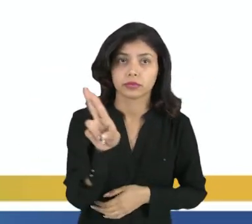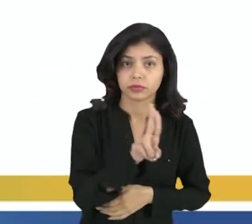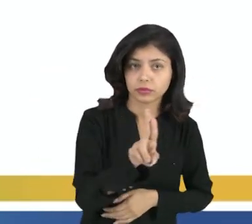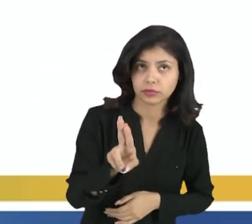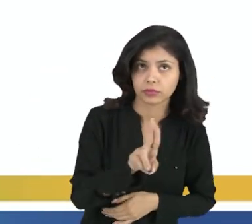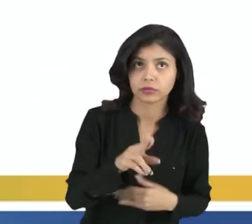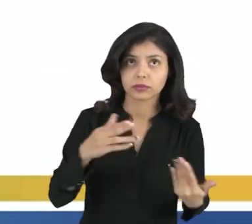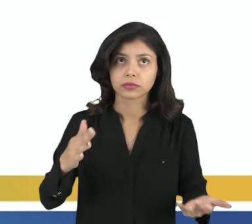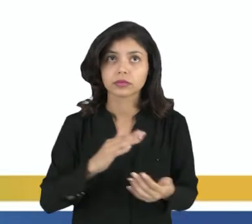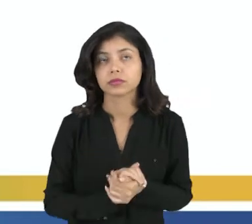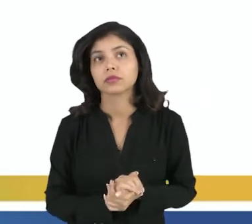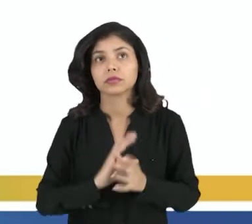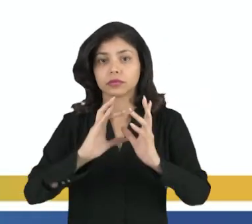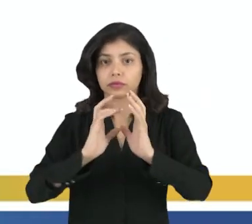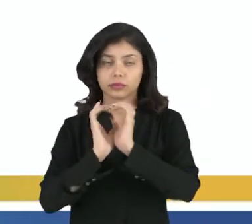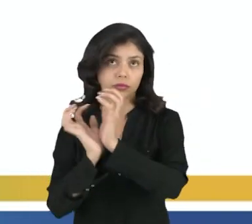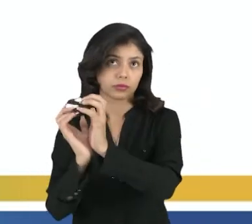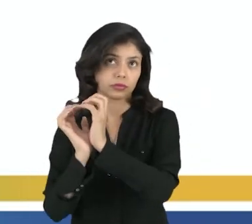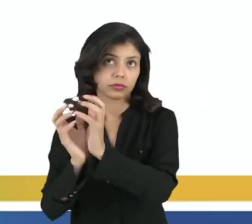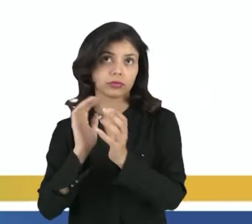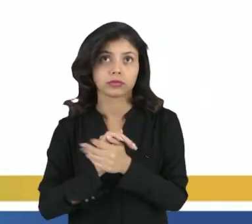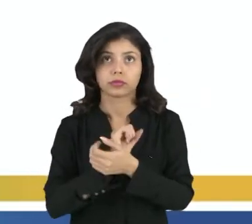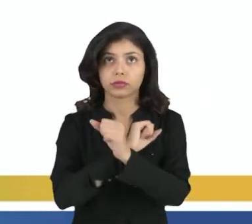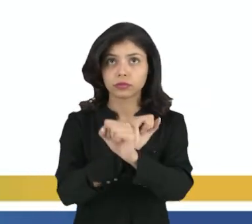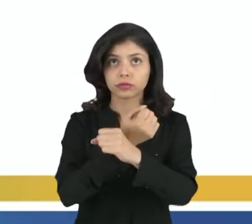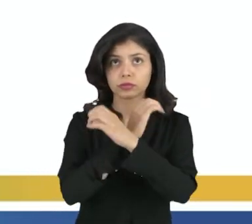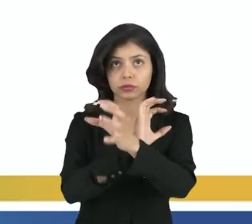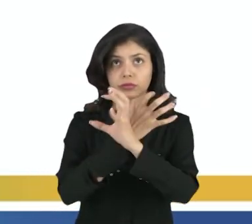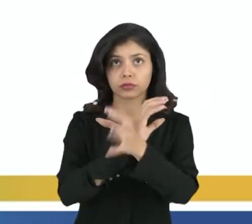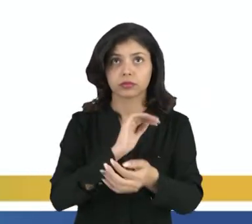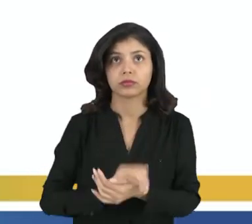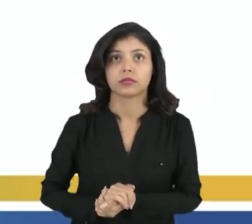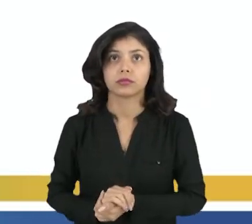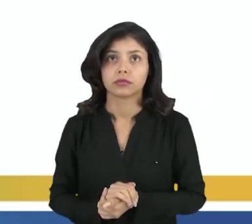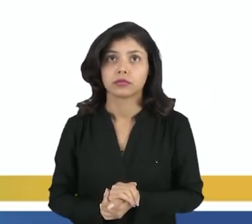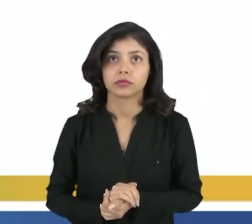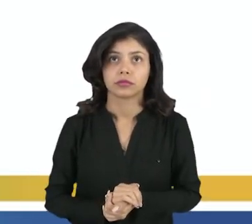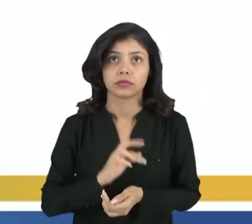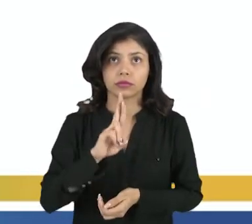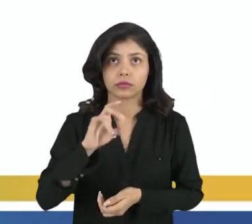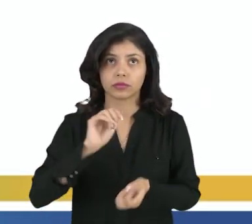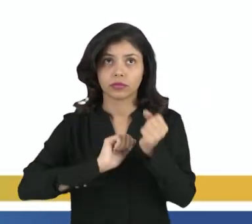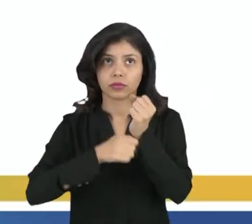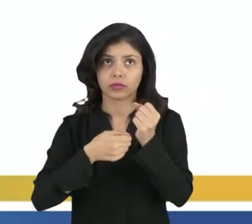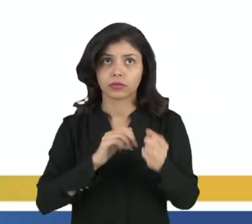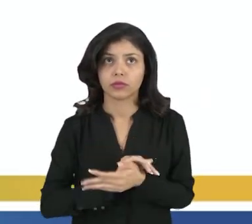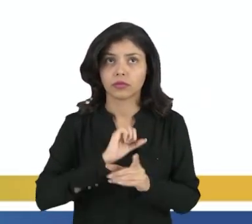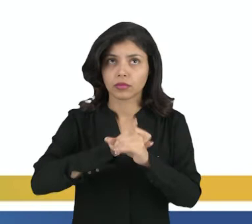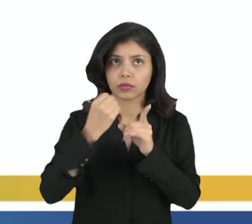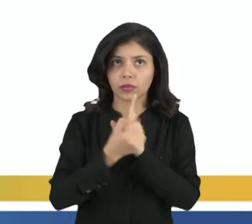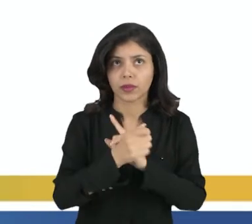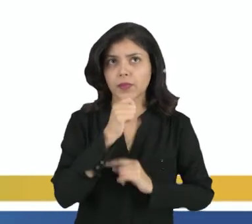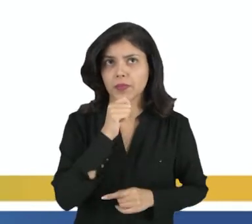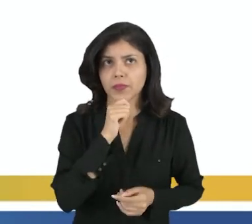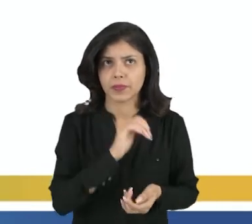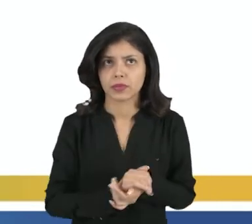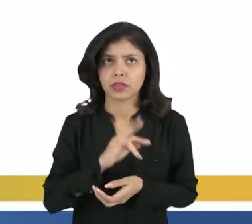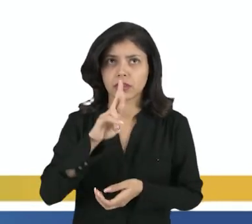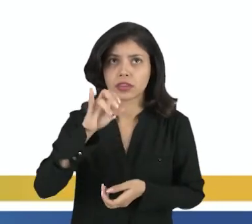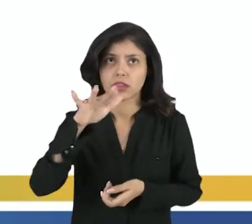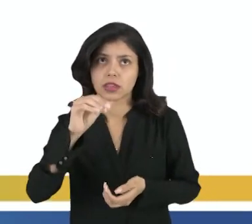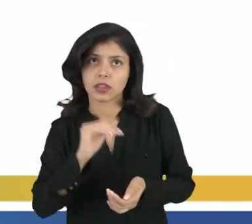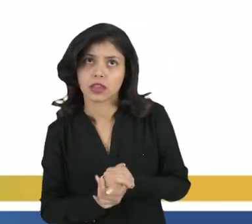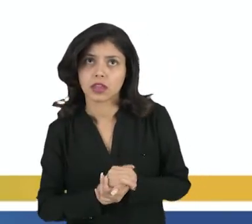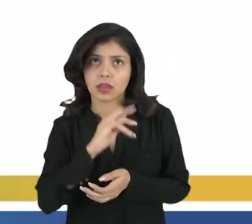tá? Apesar do nome Crânio e Ossos e dos seus rituais secretos, a sociedade não é uma